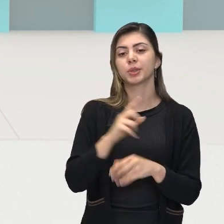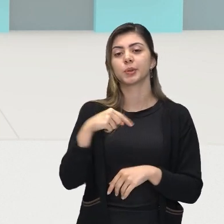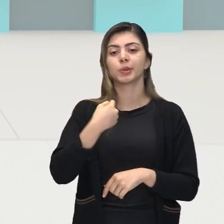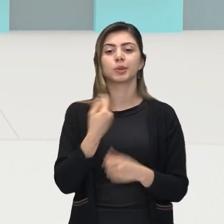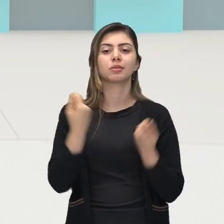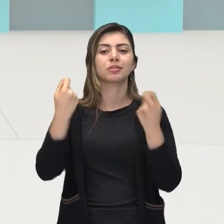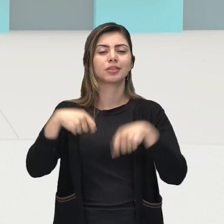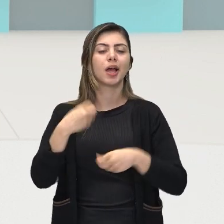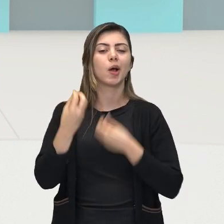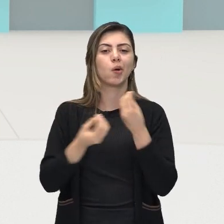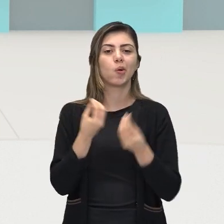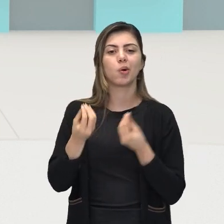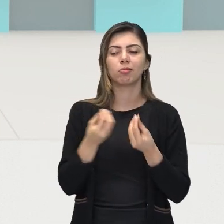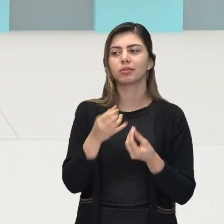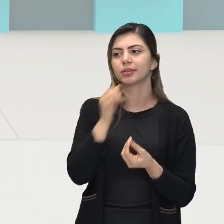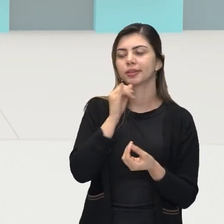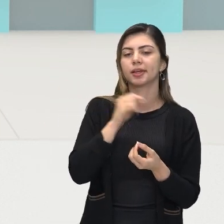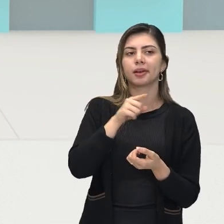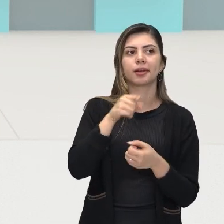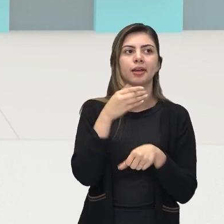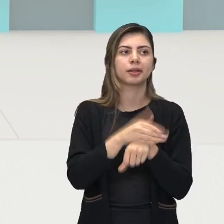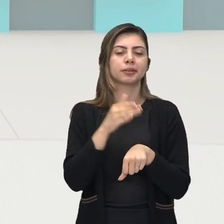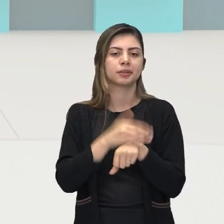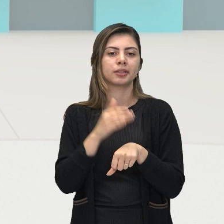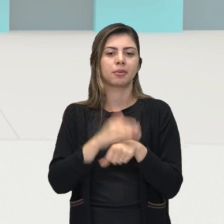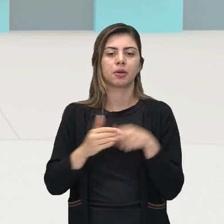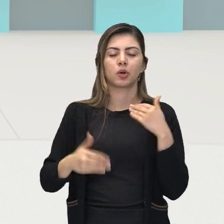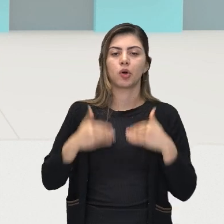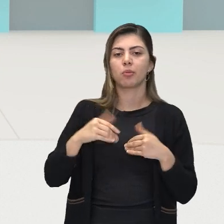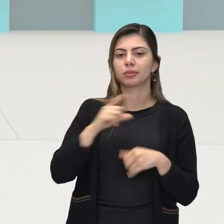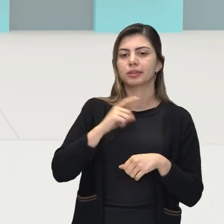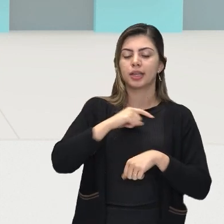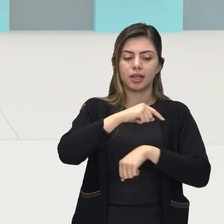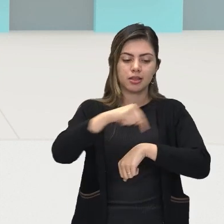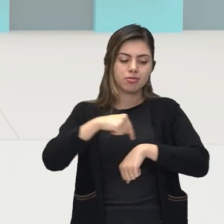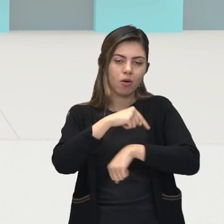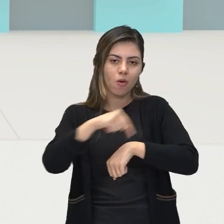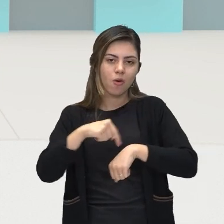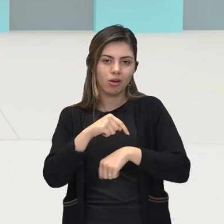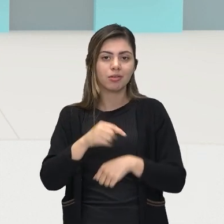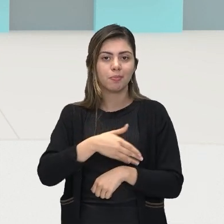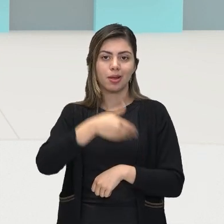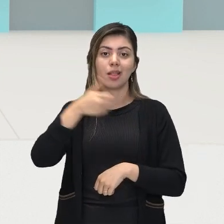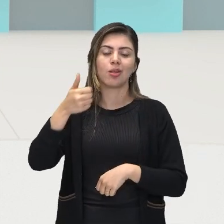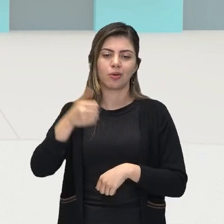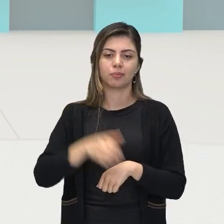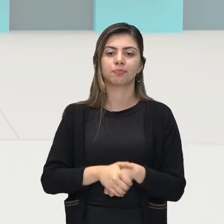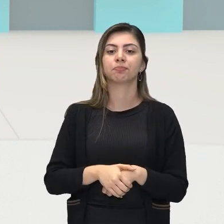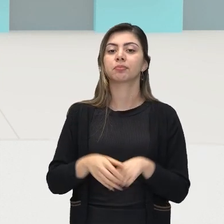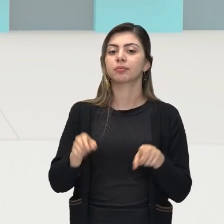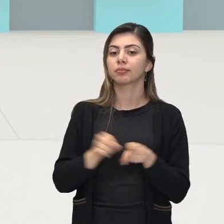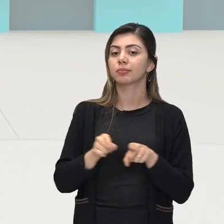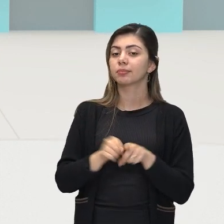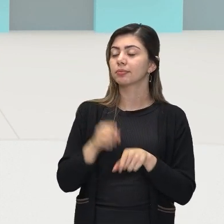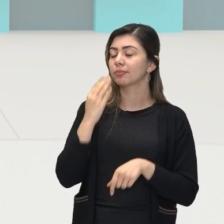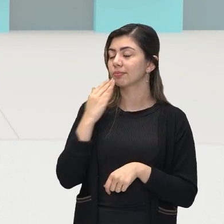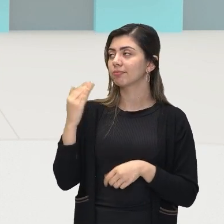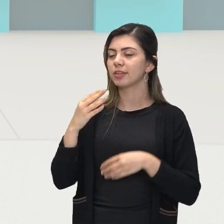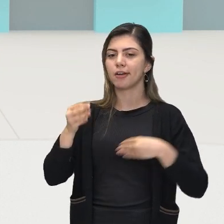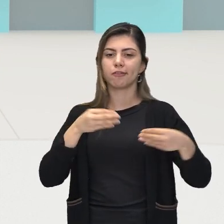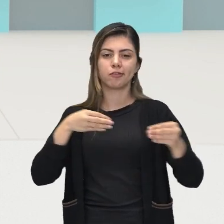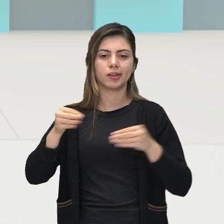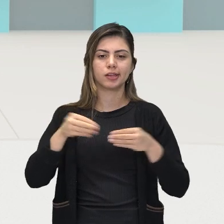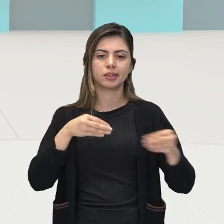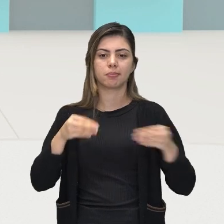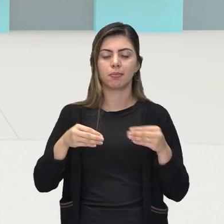trabalhar melhor aquelas atividades que demandam ali muito tempo na sua execução. E, por fim, aumenta a flexibilidade e